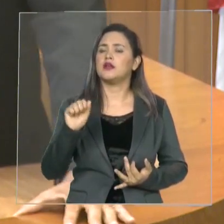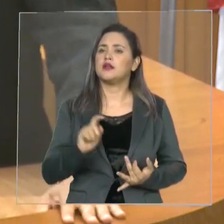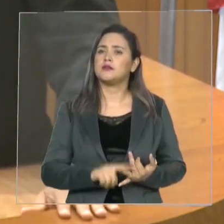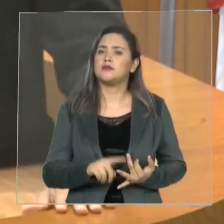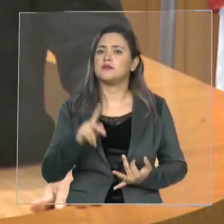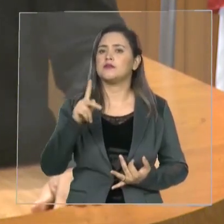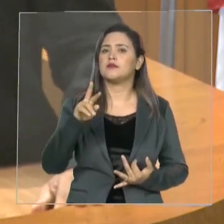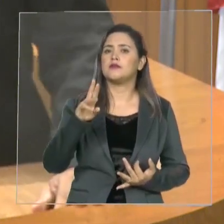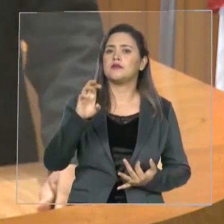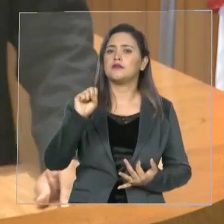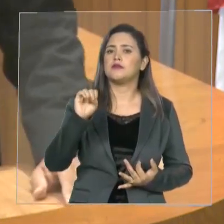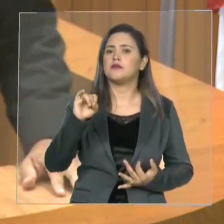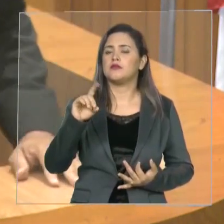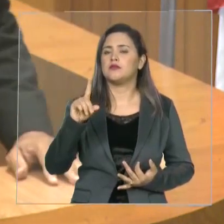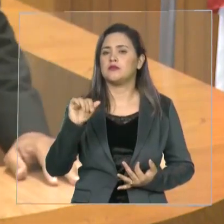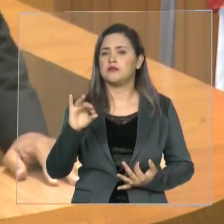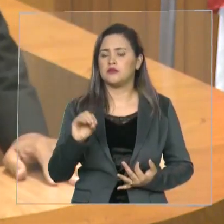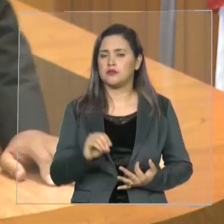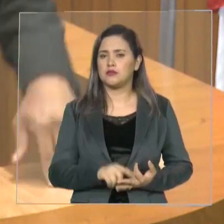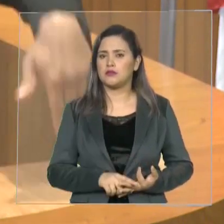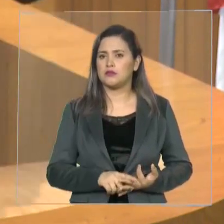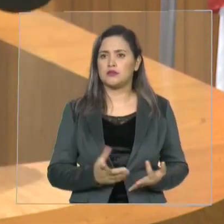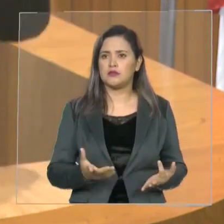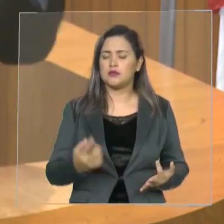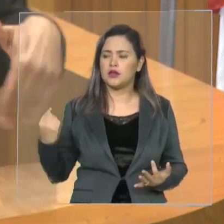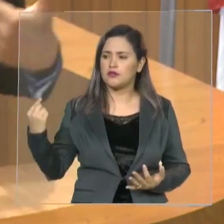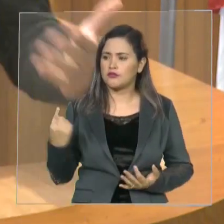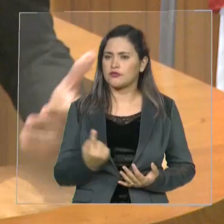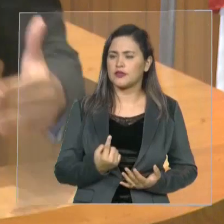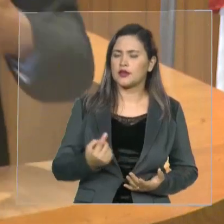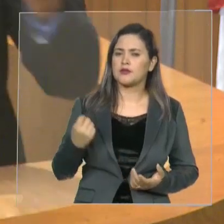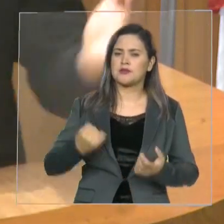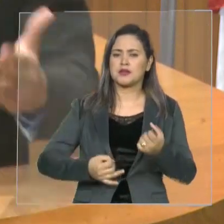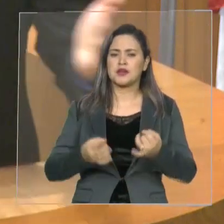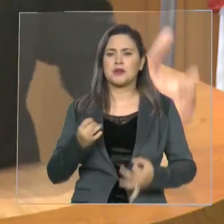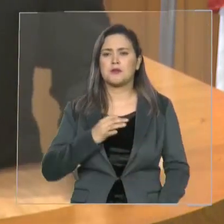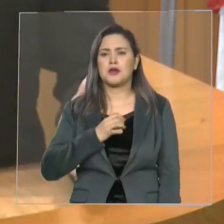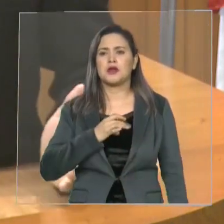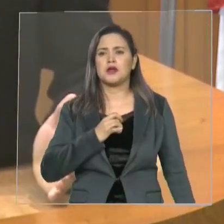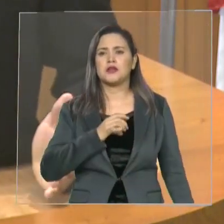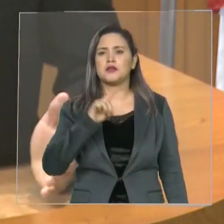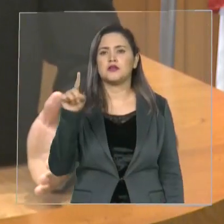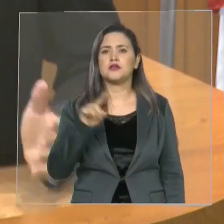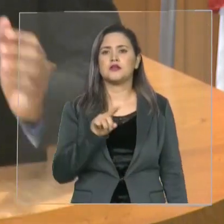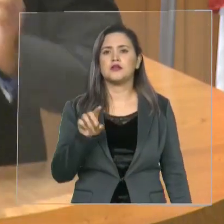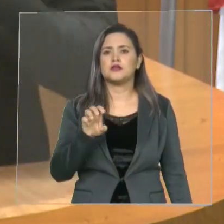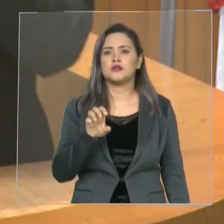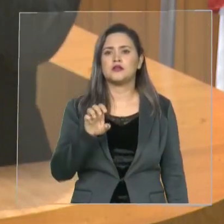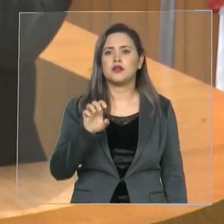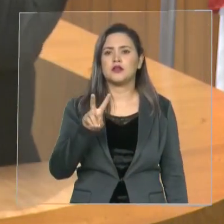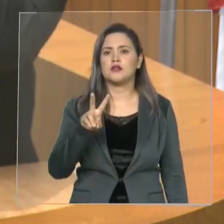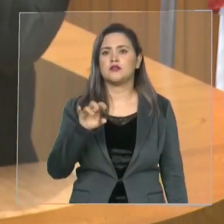E ele sobe na tribuna para justificar esse medo terrível que eles têm de Zé Vieira.